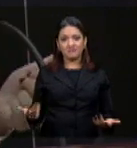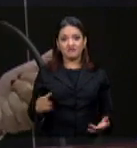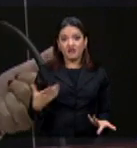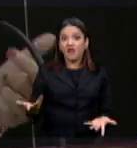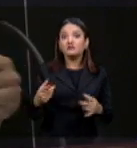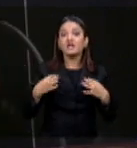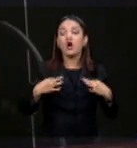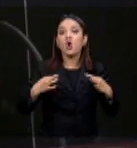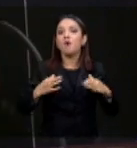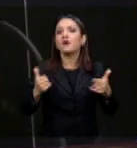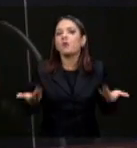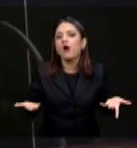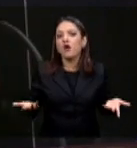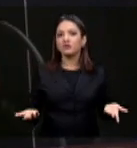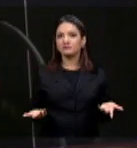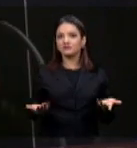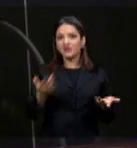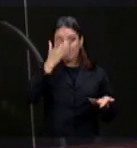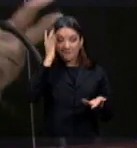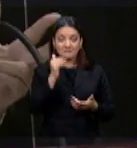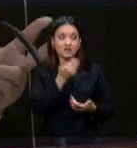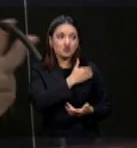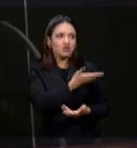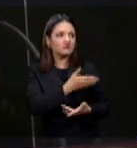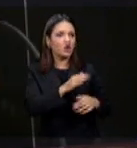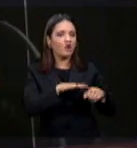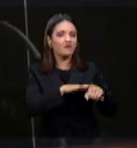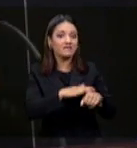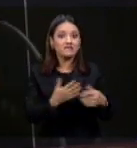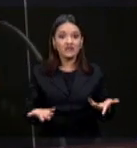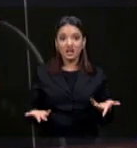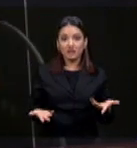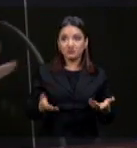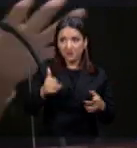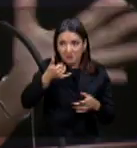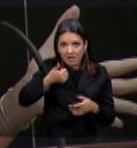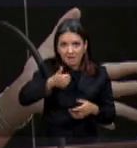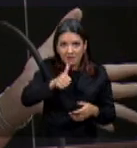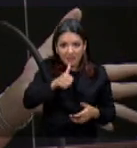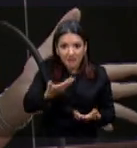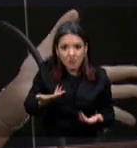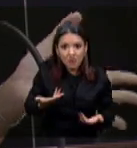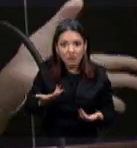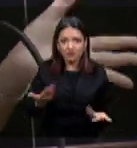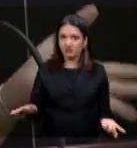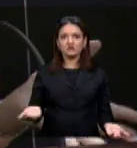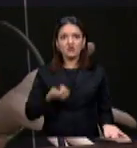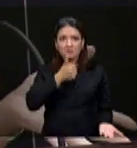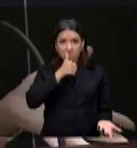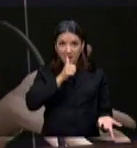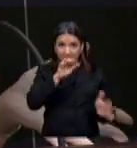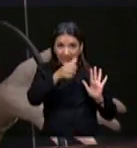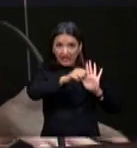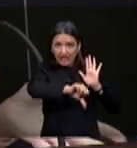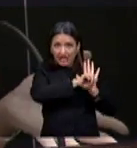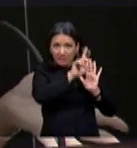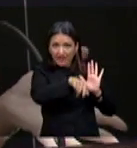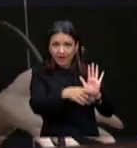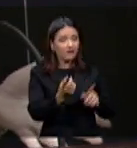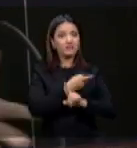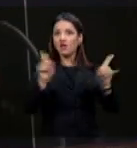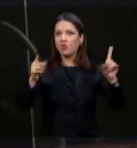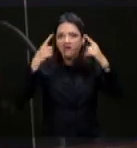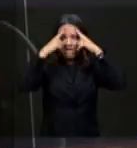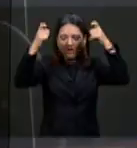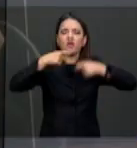ela estava vestindo, com quem que ela estava falando, se ela bebeu, se ela não bebeu. Lembrando que beber não é crime, mas violência sexual é um